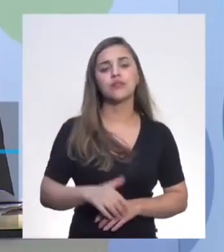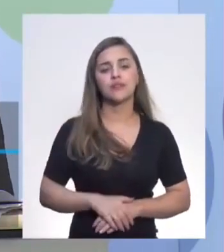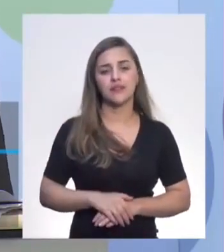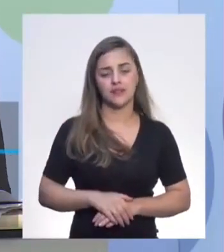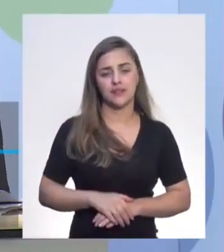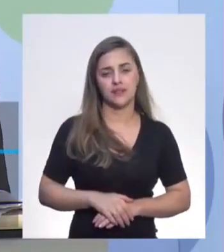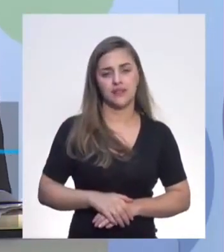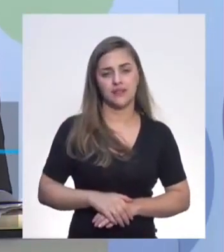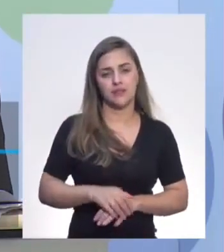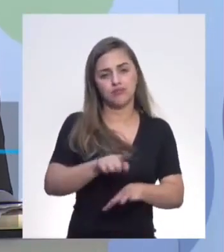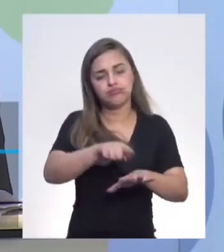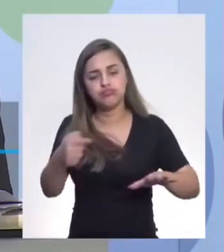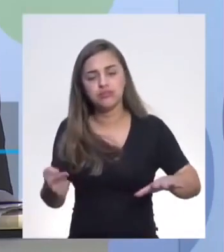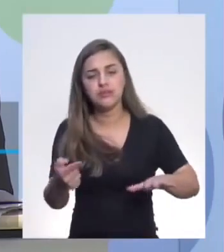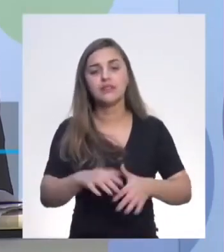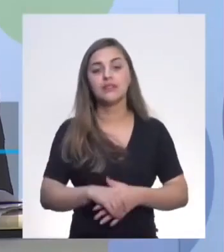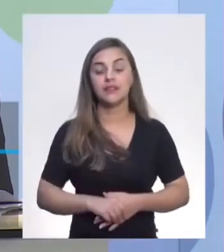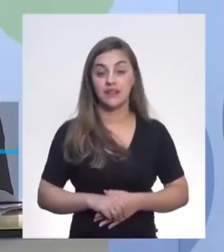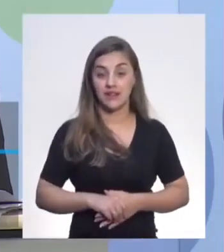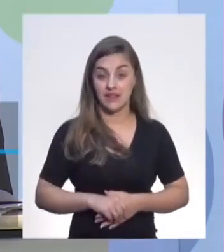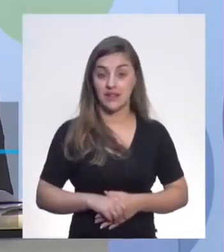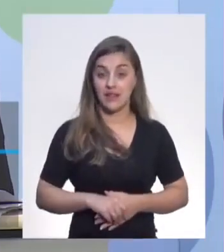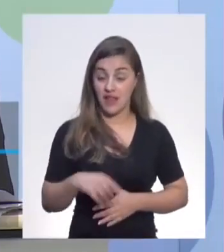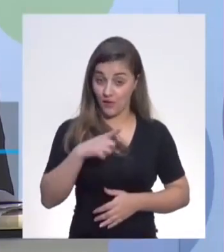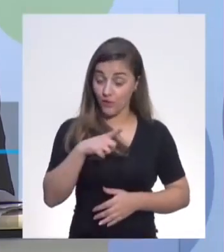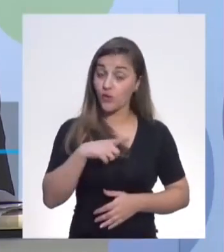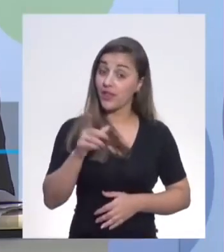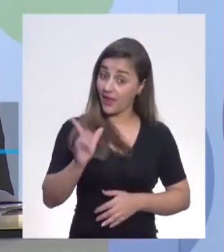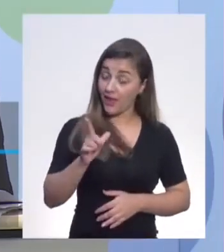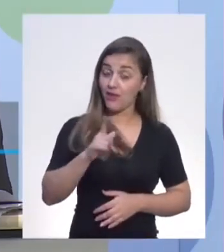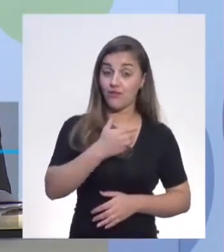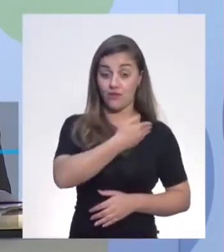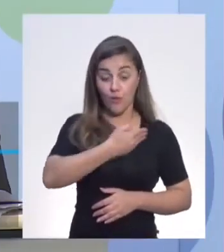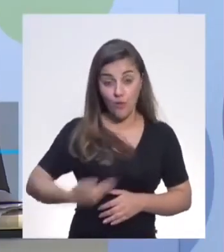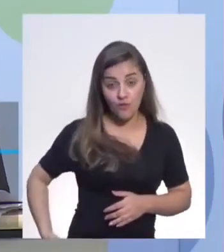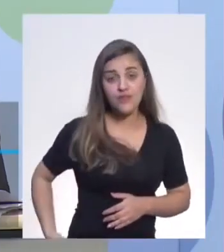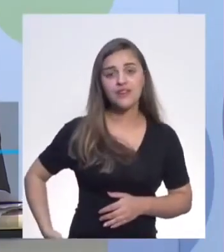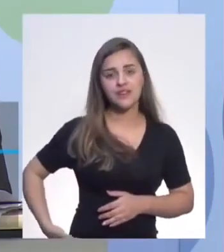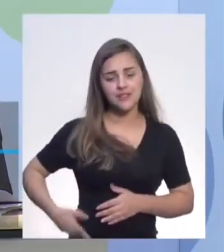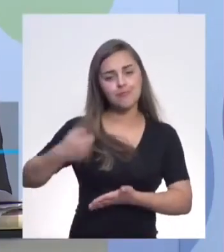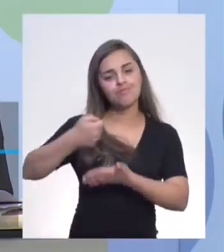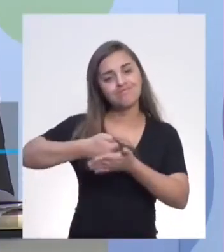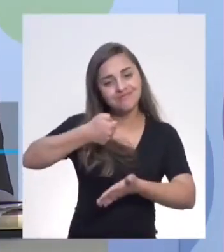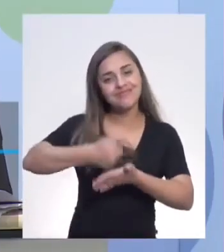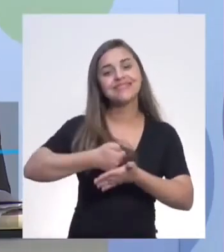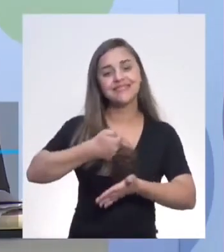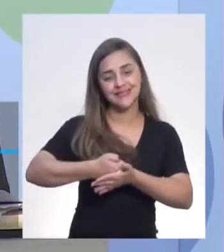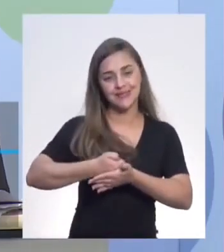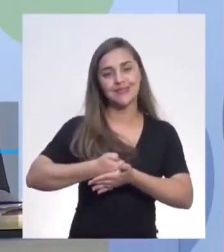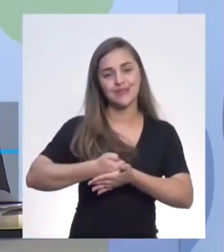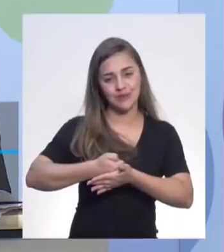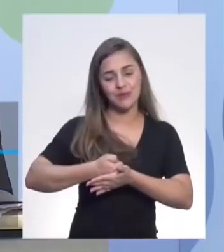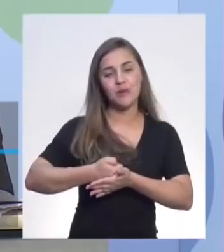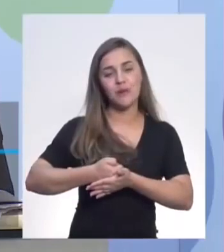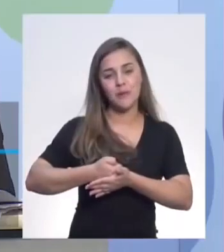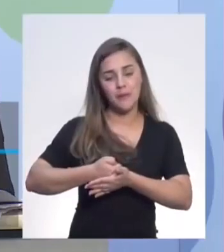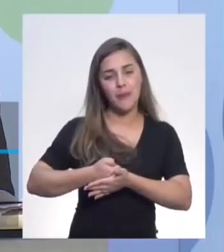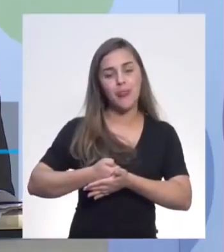governantes em que defenderam a escravidão como um mecanismo de produção, né? E a produção para os